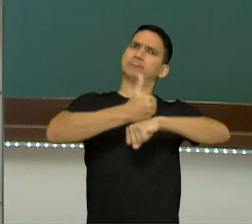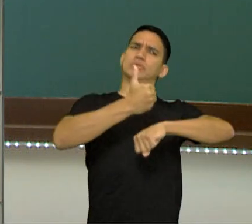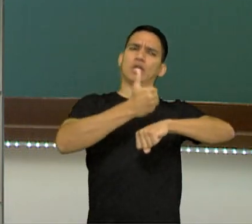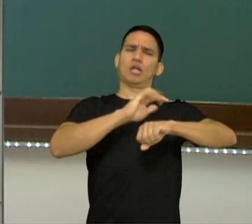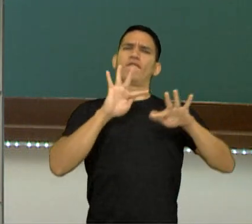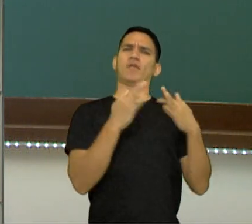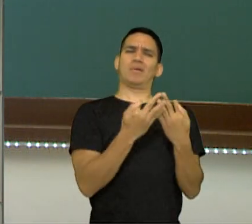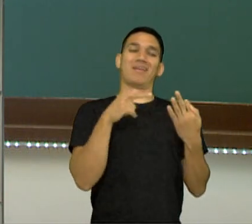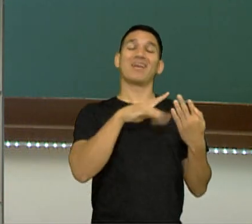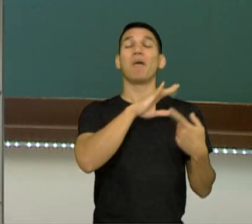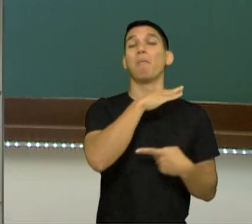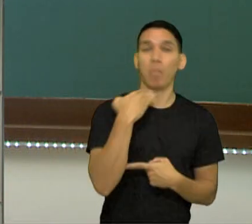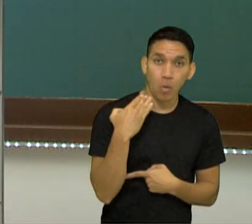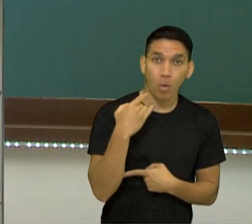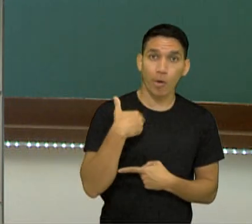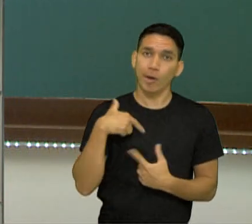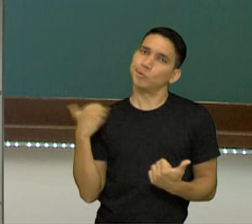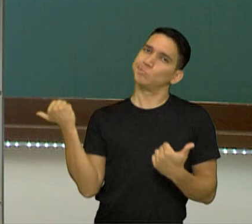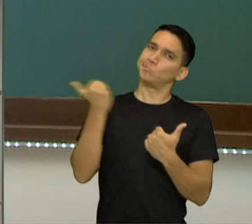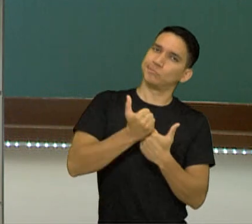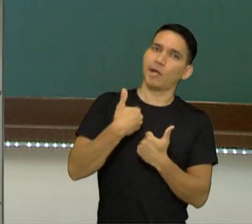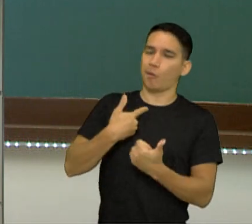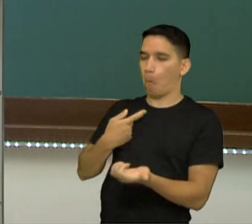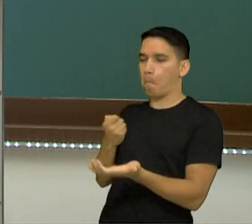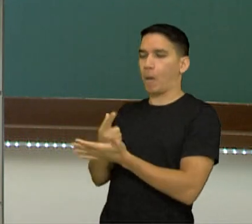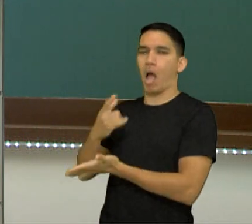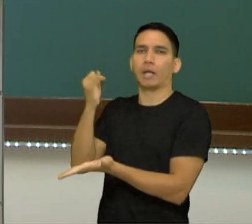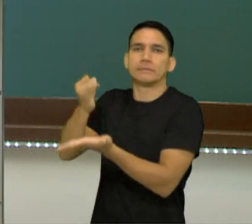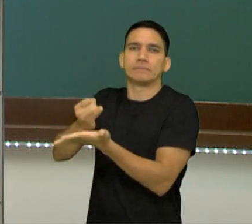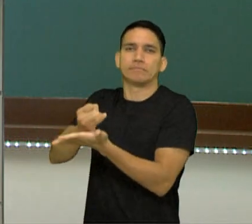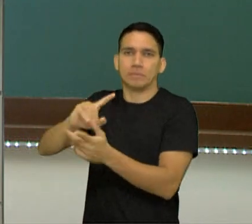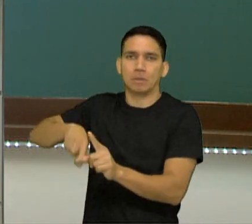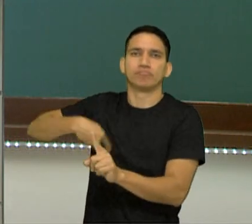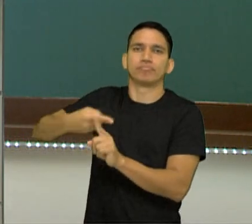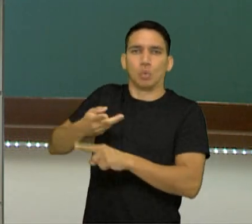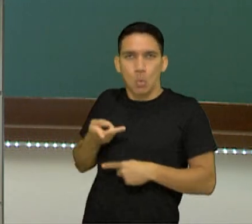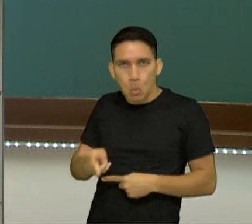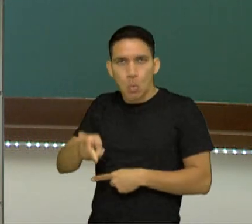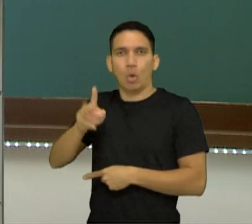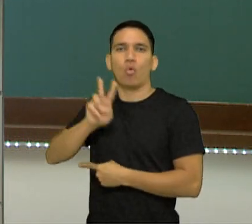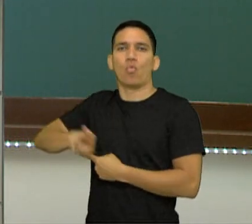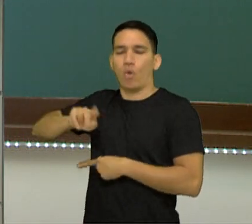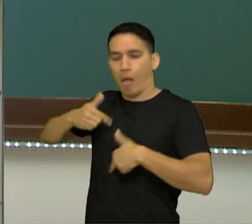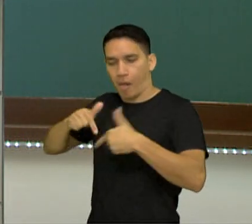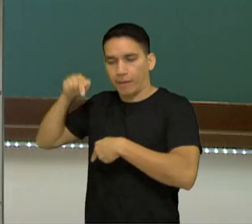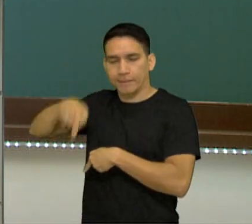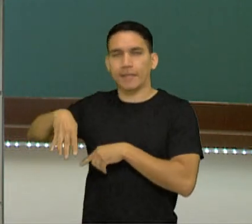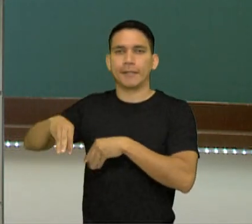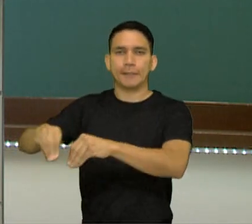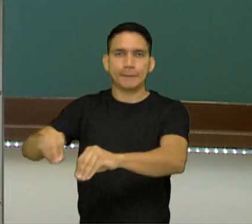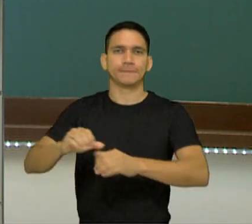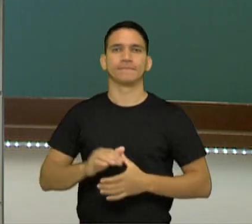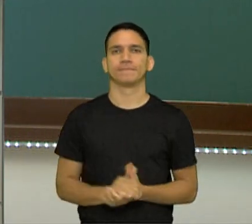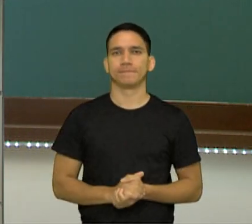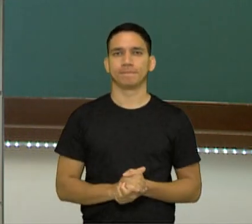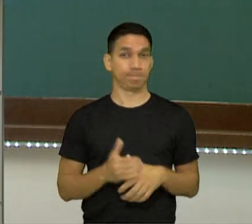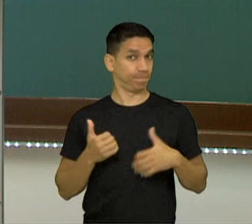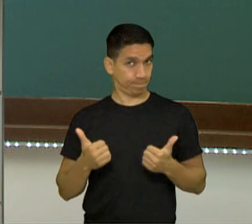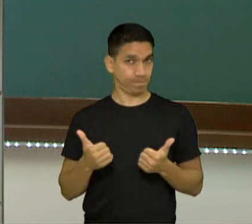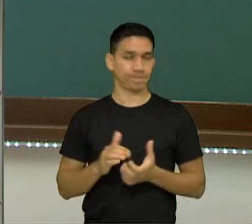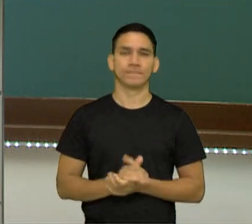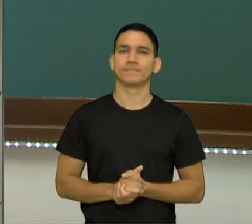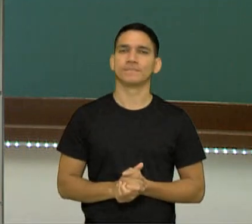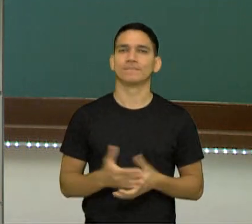e ele venha morrer por exemplo eu teria que pagar o imposto para continuar utilizando desta terra